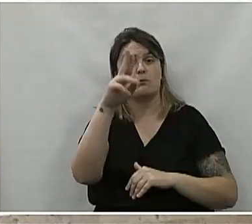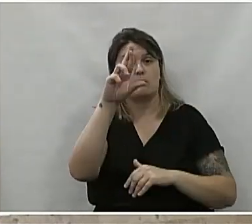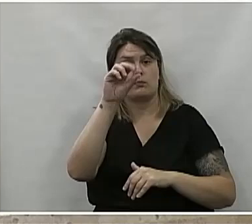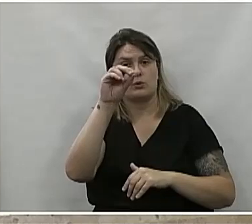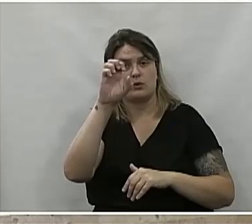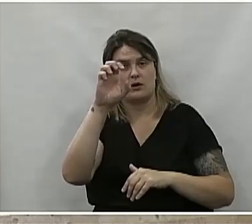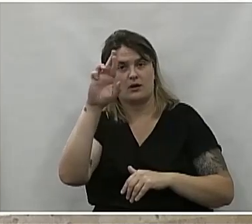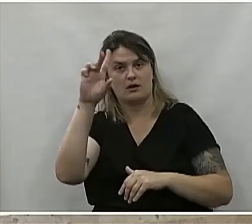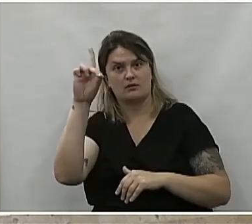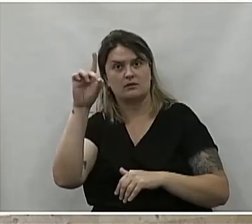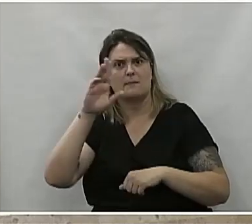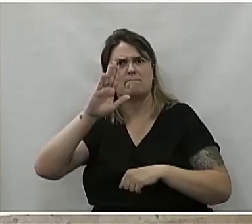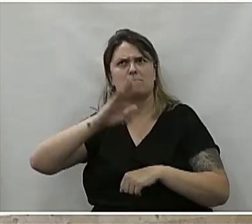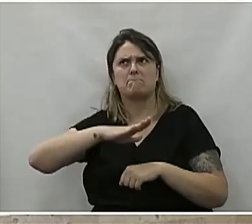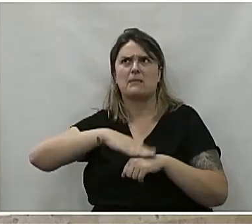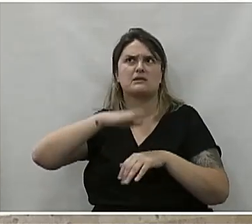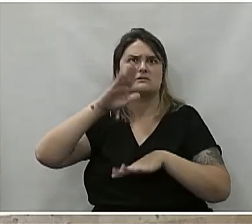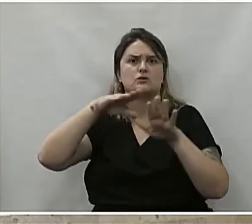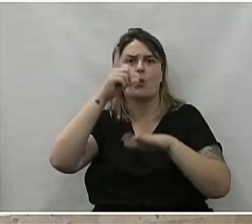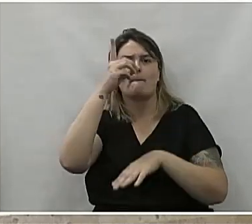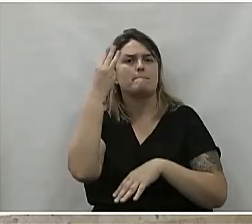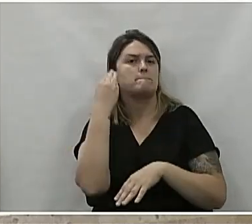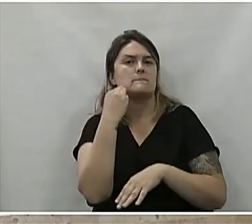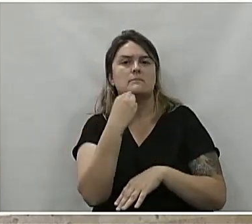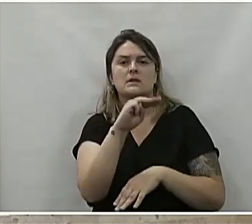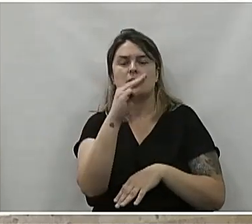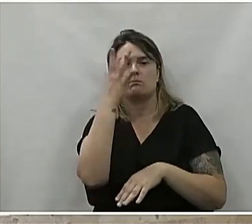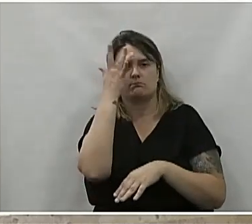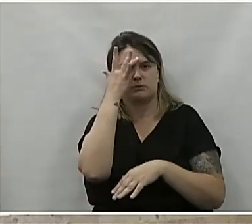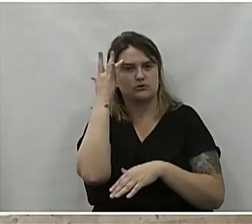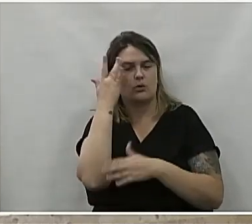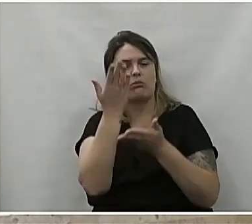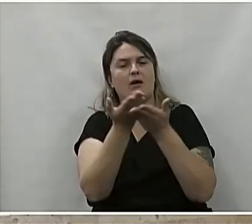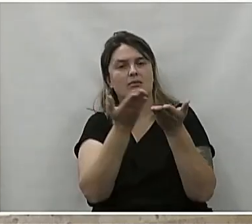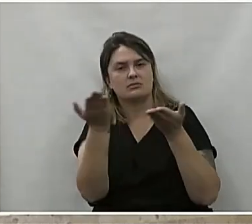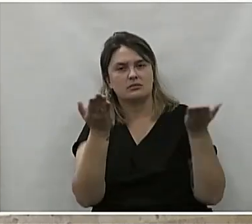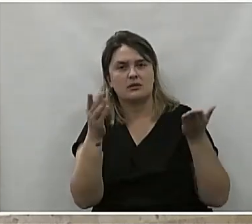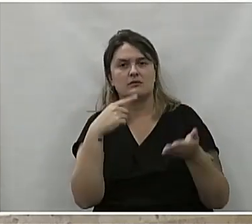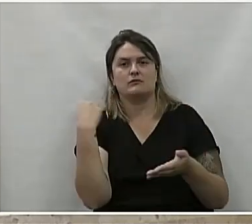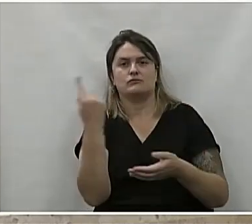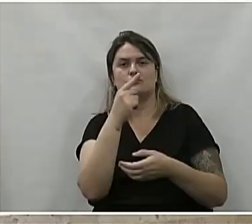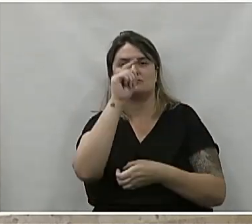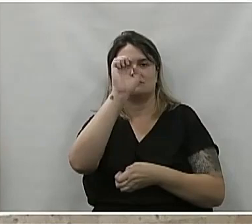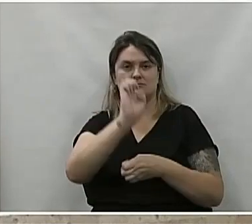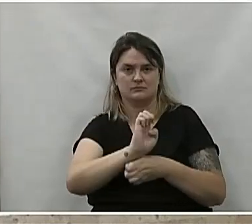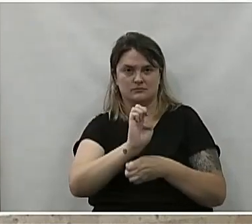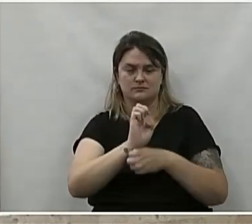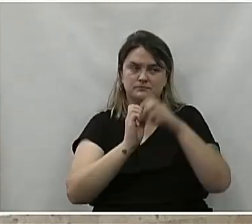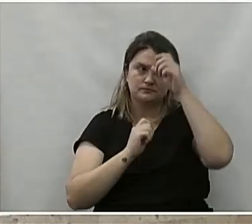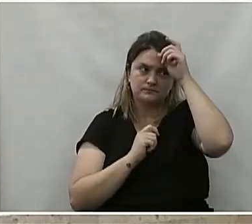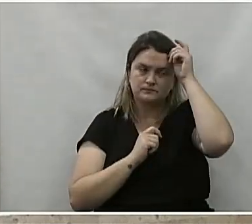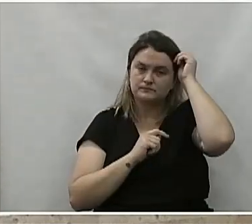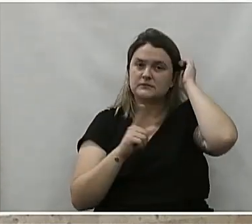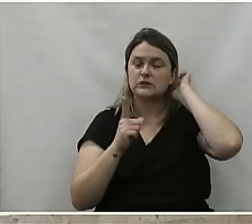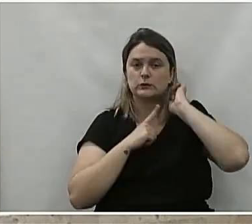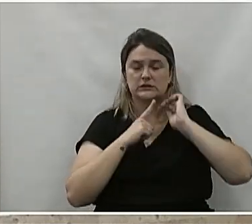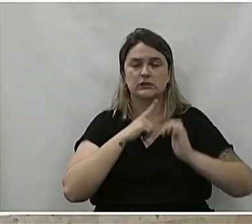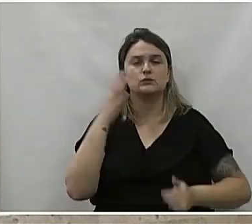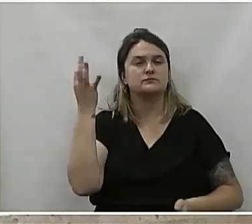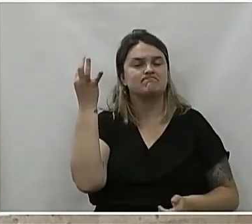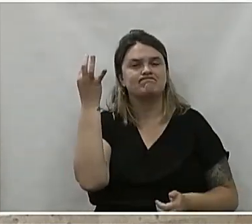Mais de um milhão Como foi Relatado aqui Na noite de hoje De crianças Que com certeza